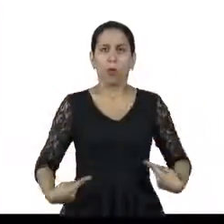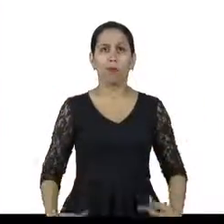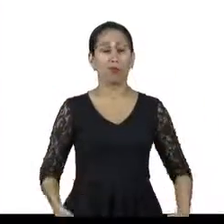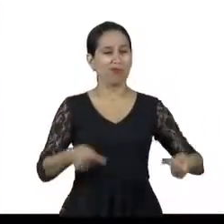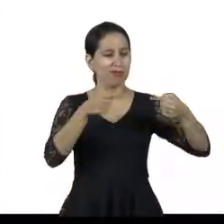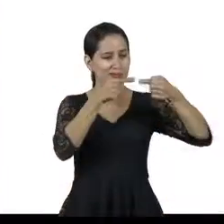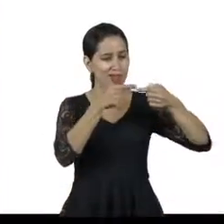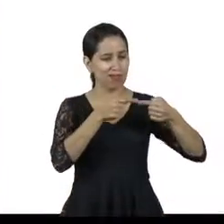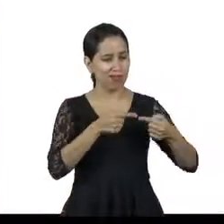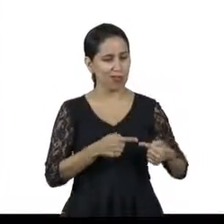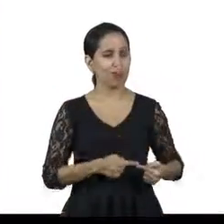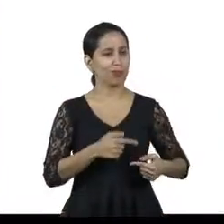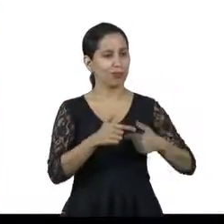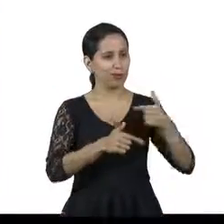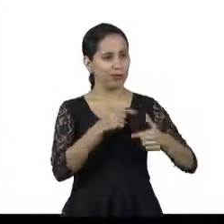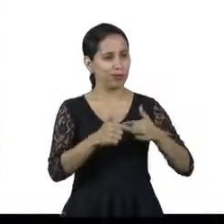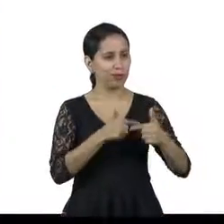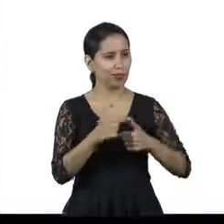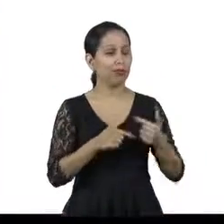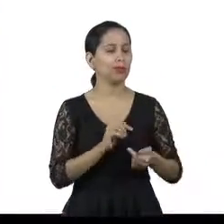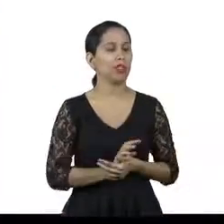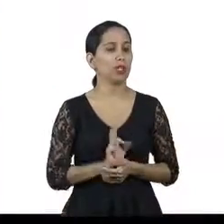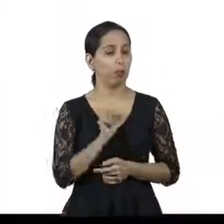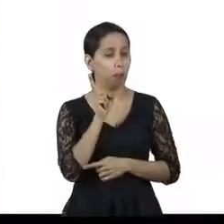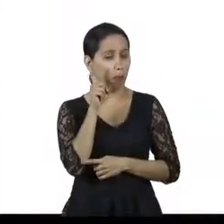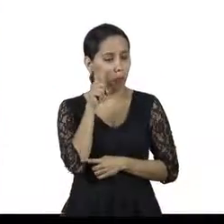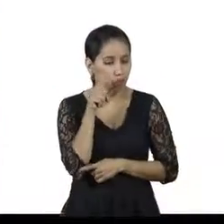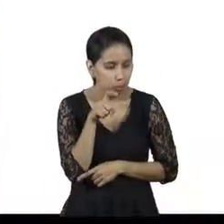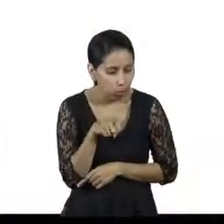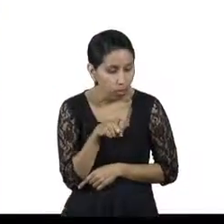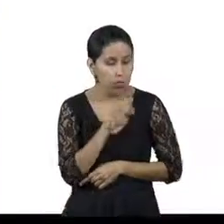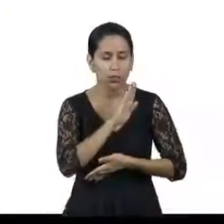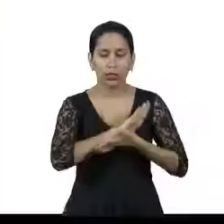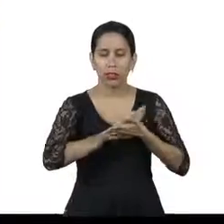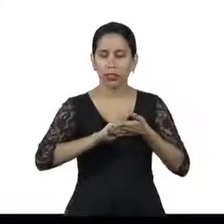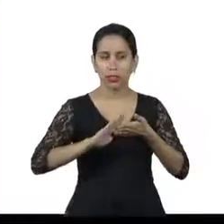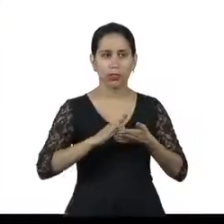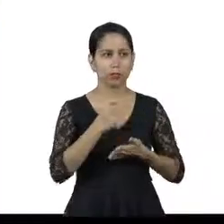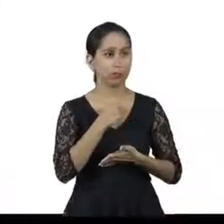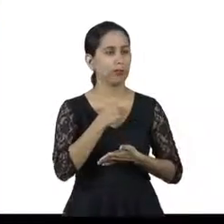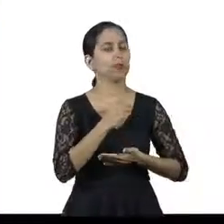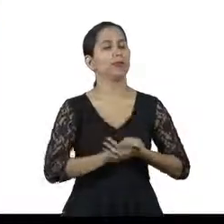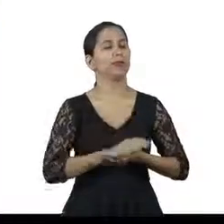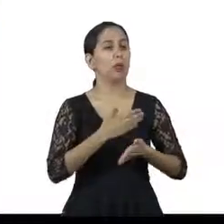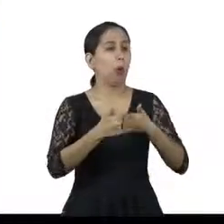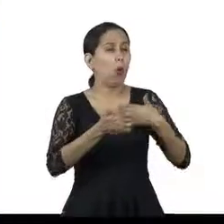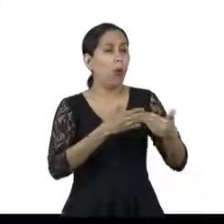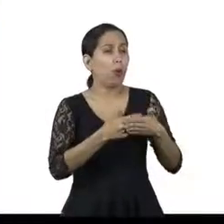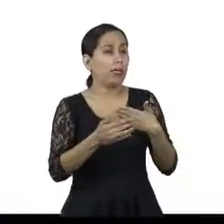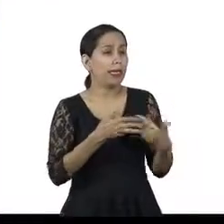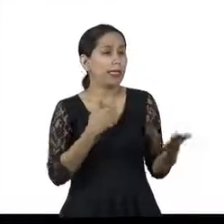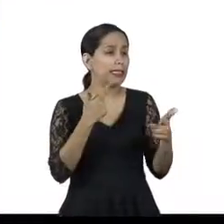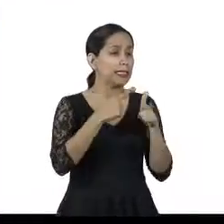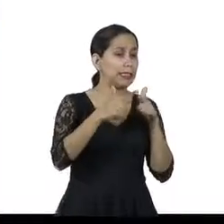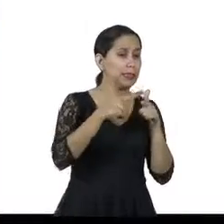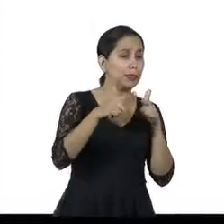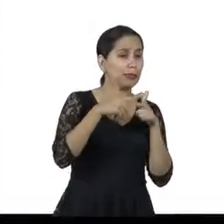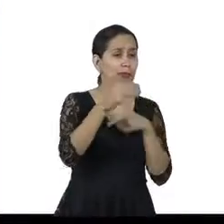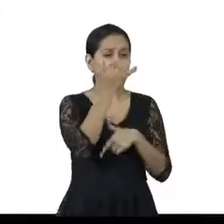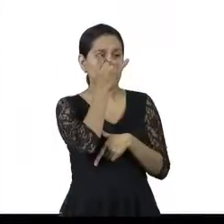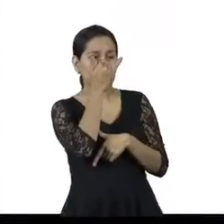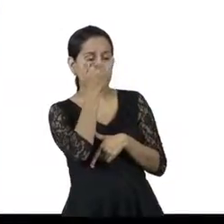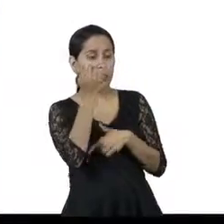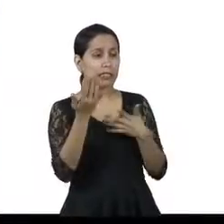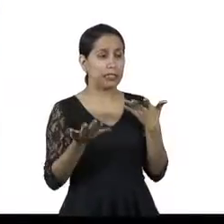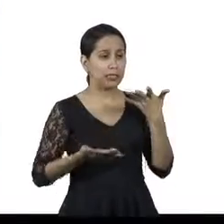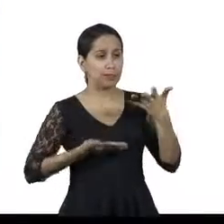A nossa linha deve estar balanceada. Qualquer irregularidade identificada pelo trabalhador deverá